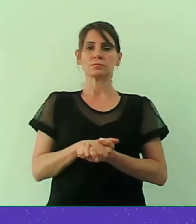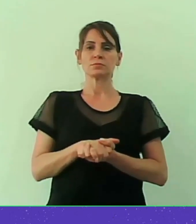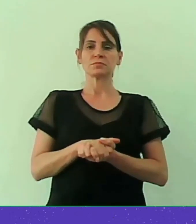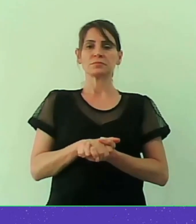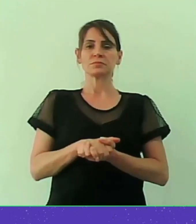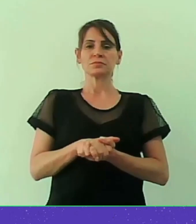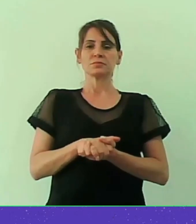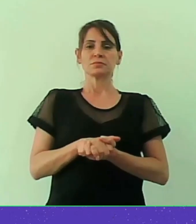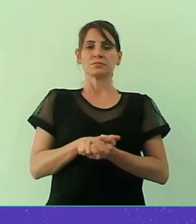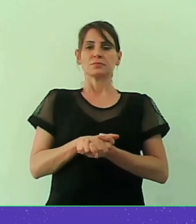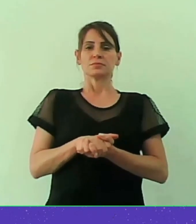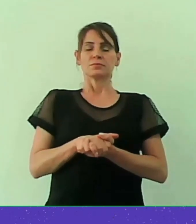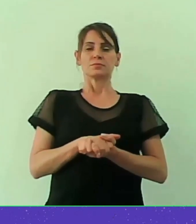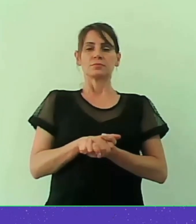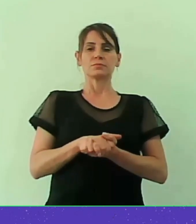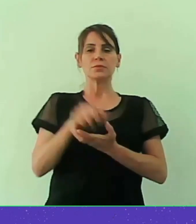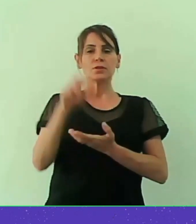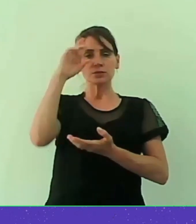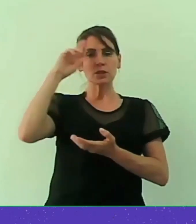E o Senhor,